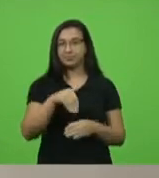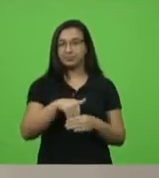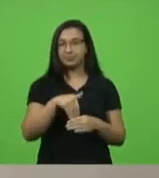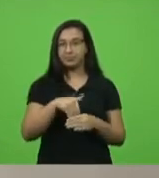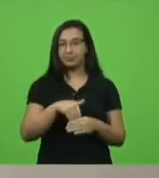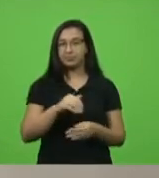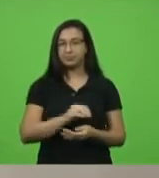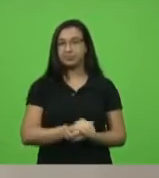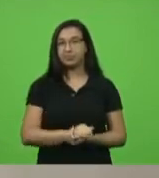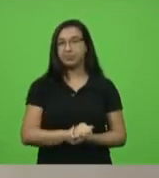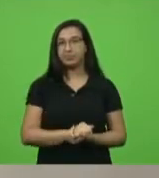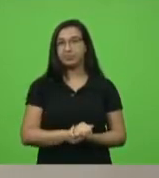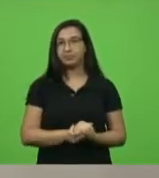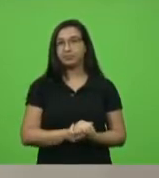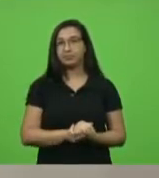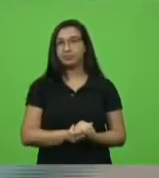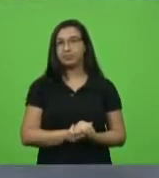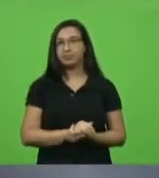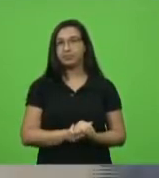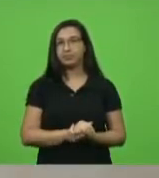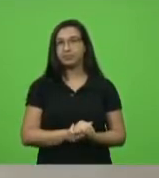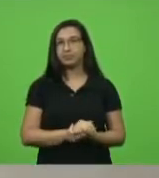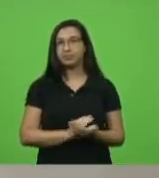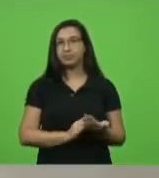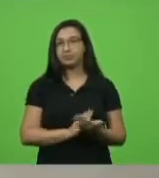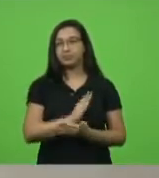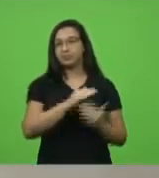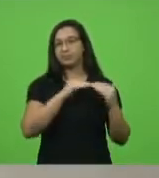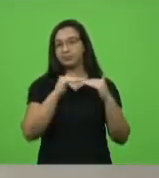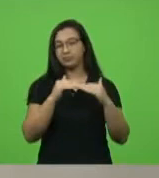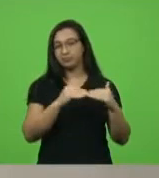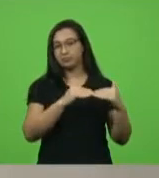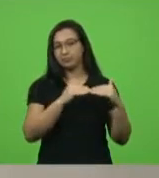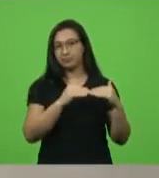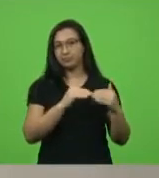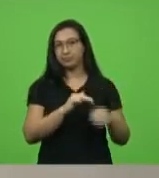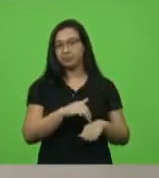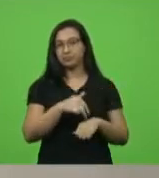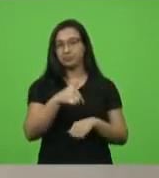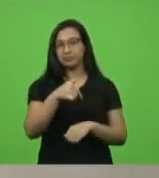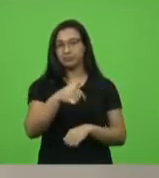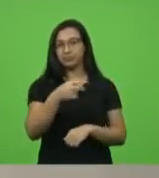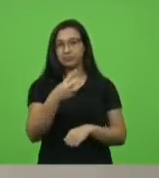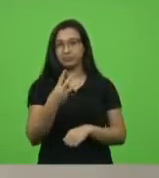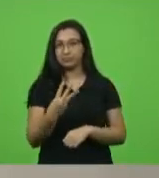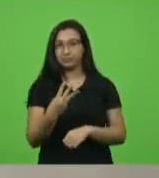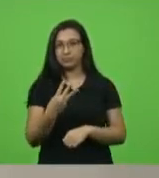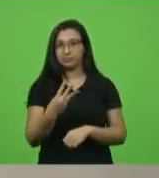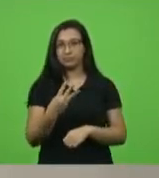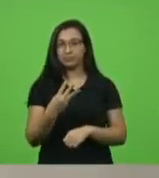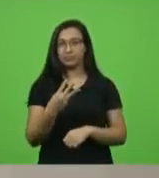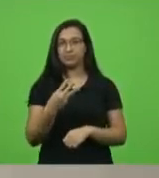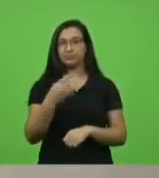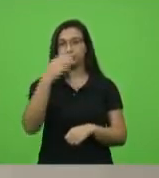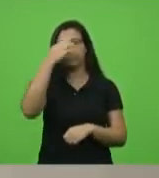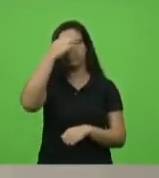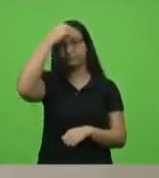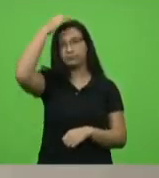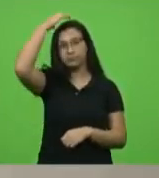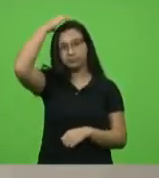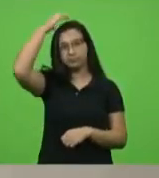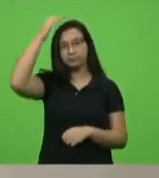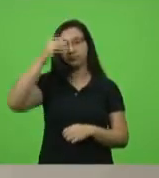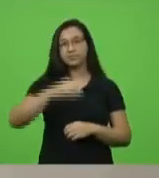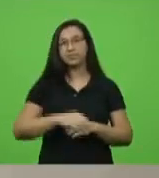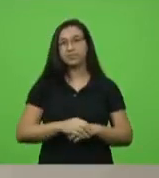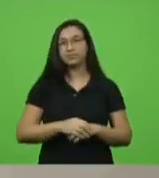votação, deputados que aprovam, permaneçam como se encontra. Aprovado por unanimidade, moção 73, autor, deputado Coronel Mossellin, solicitando à